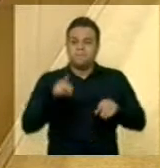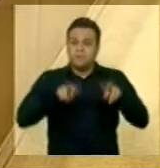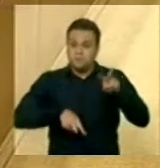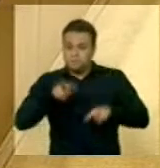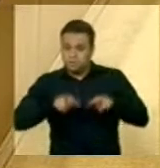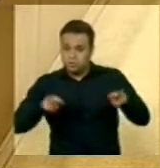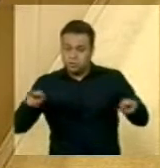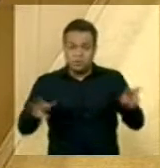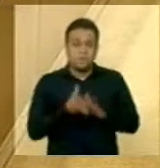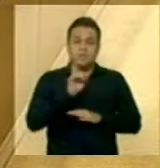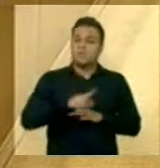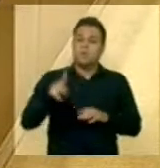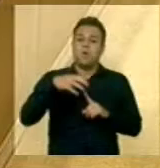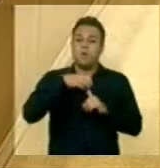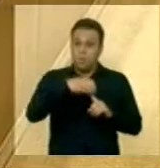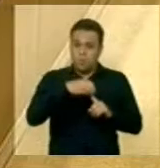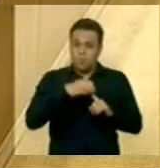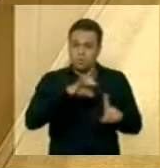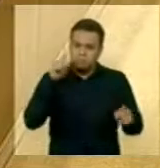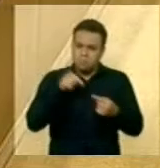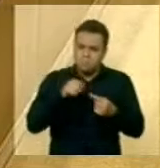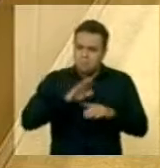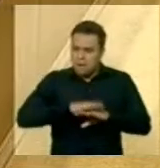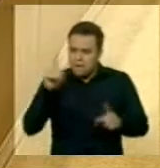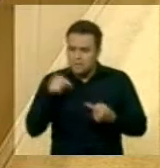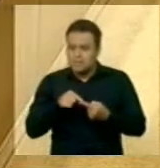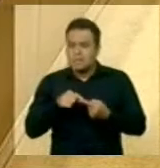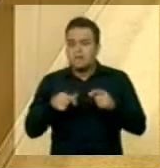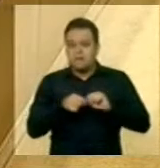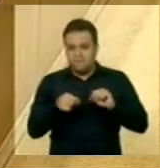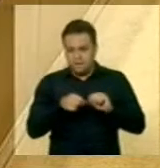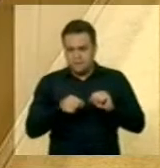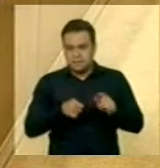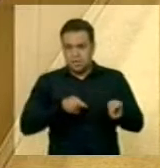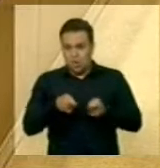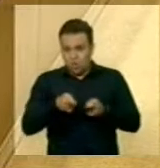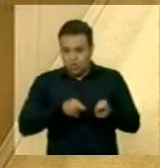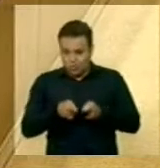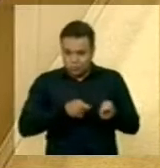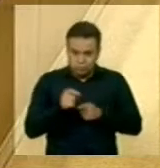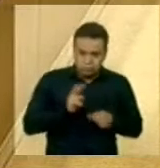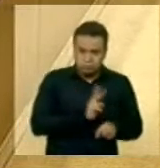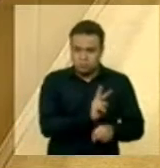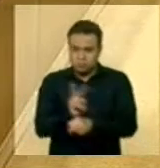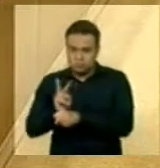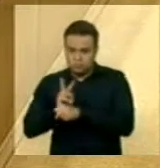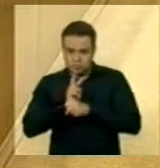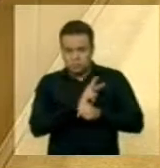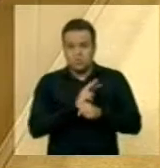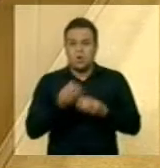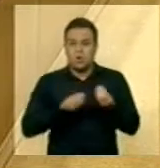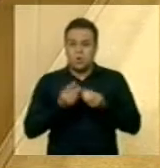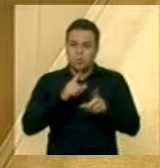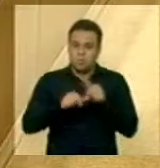não seria a única e tampouco a mais adequada maneira de se exercer o controle de legalidade dos procedimentos de